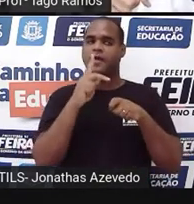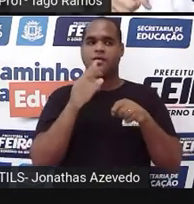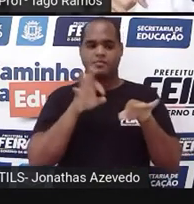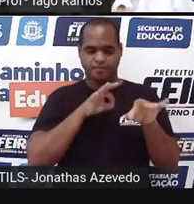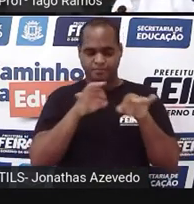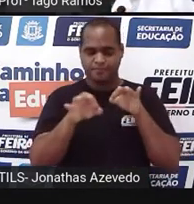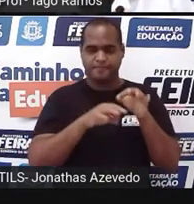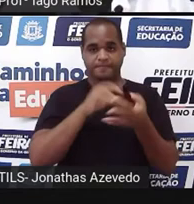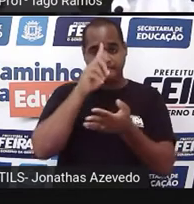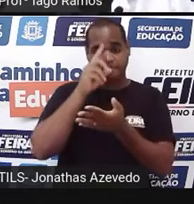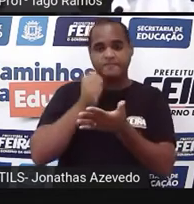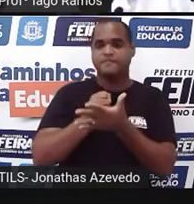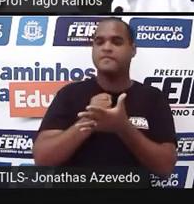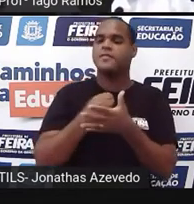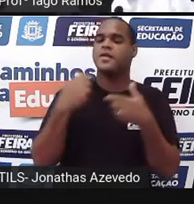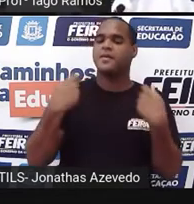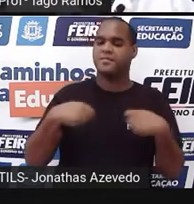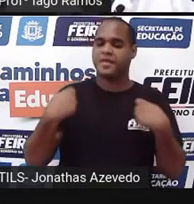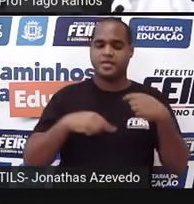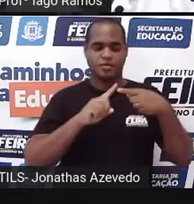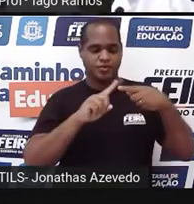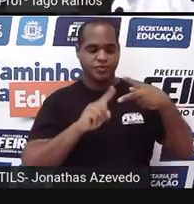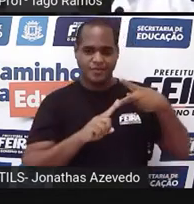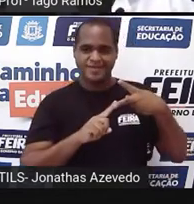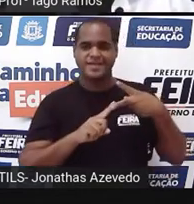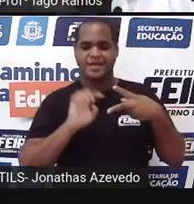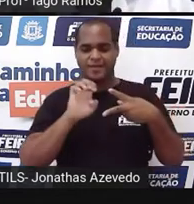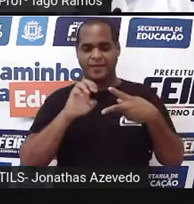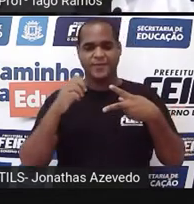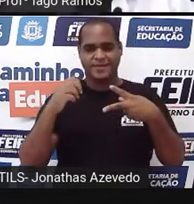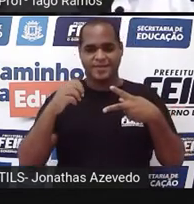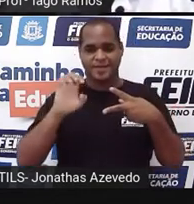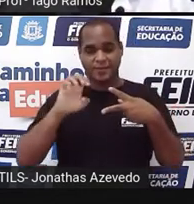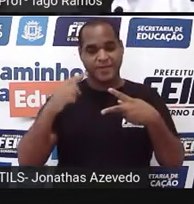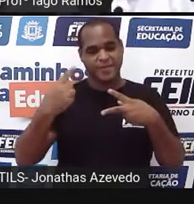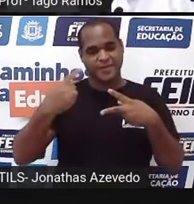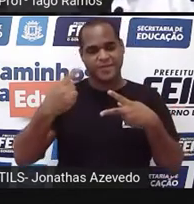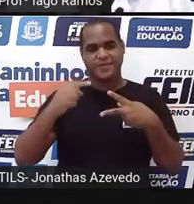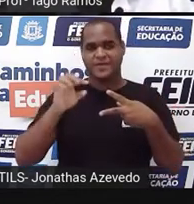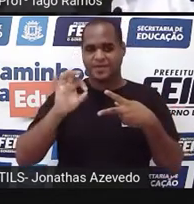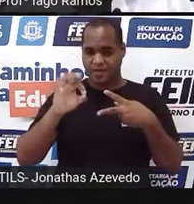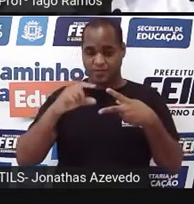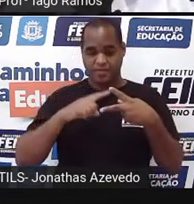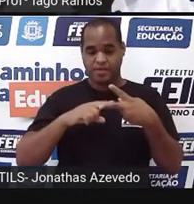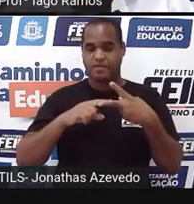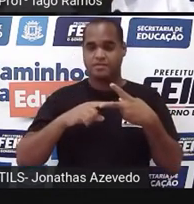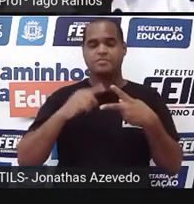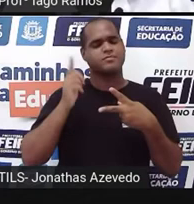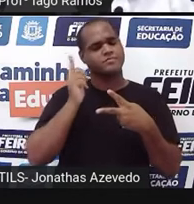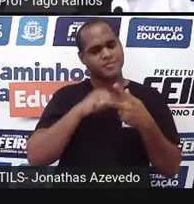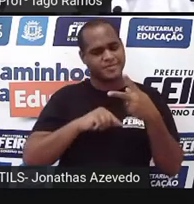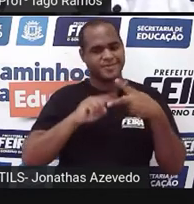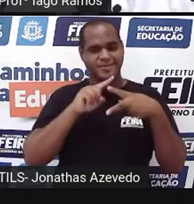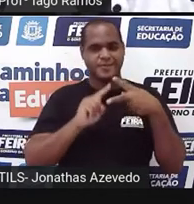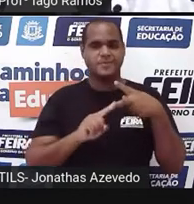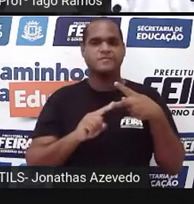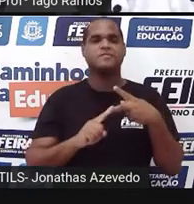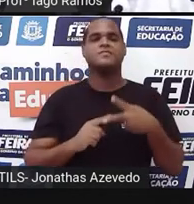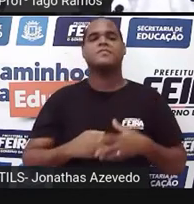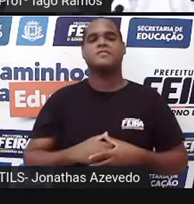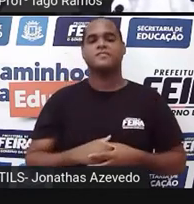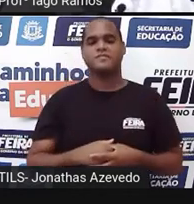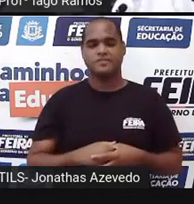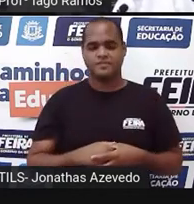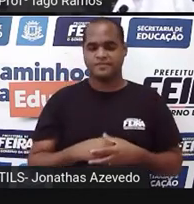gente acabou de elaborar vai precisar dessas duas equações de 1º grau com duas incógnitas tá bom E aí